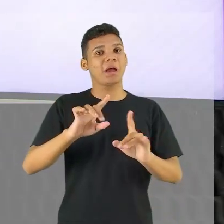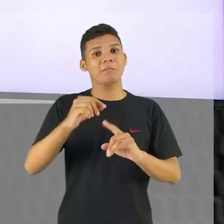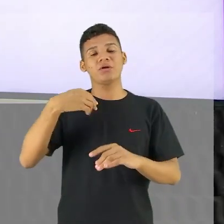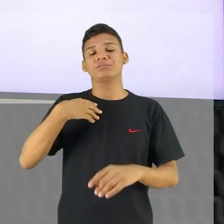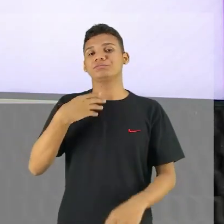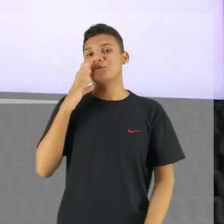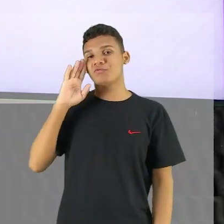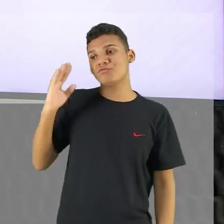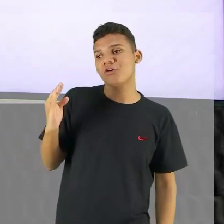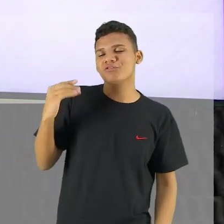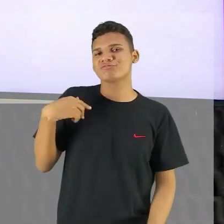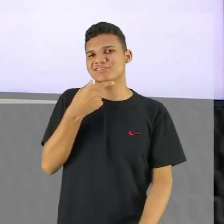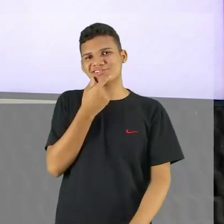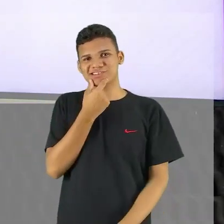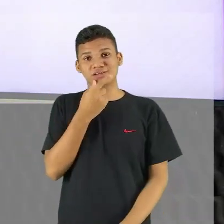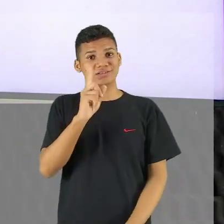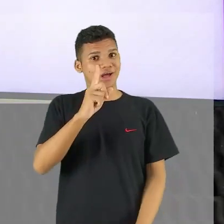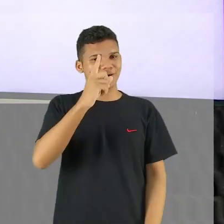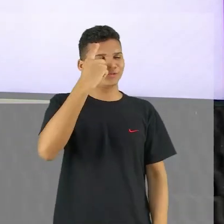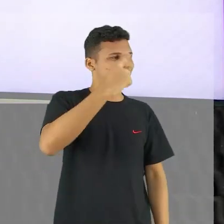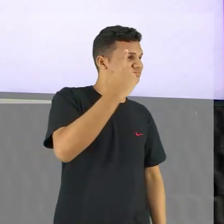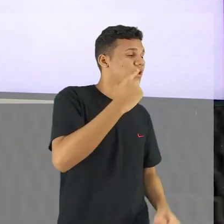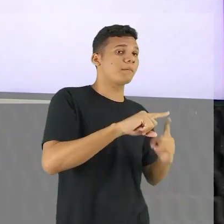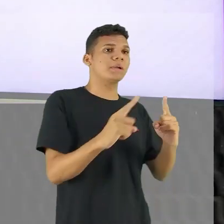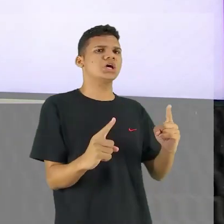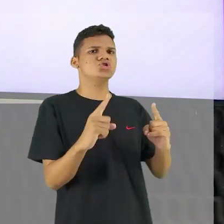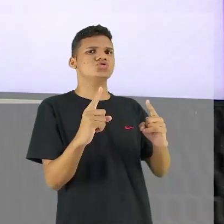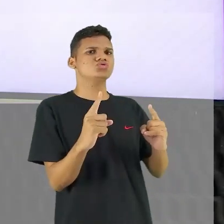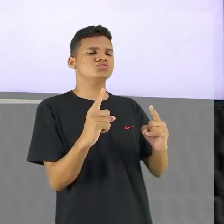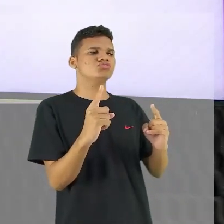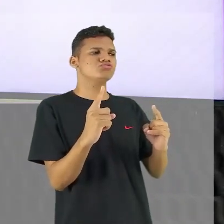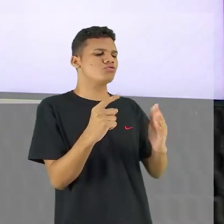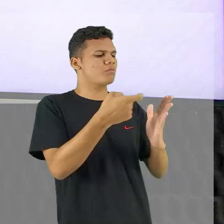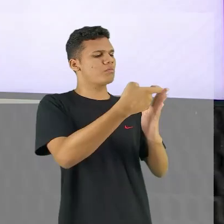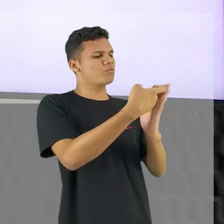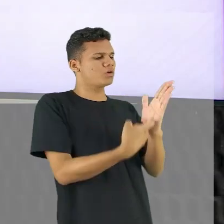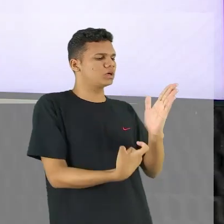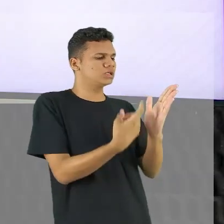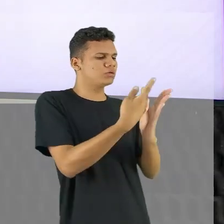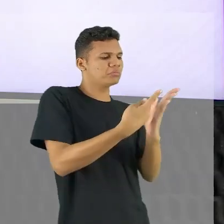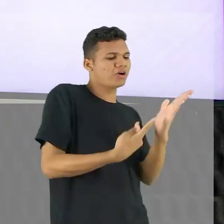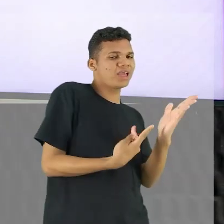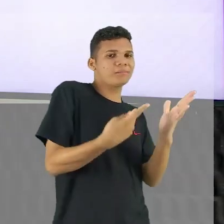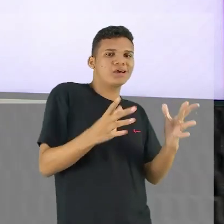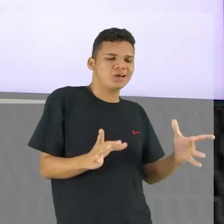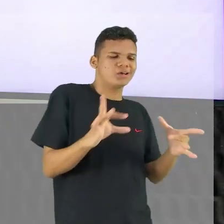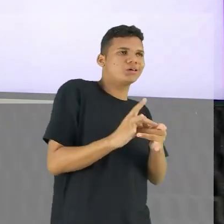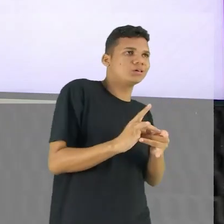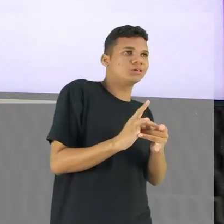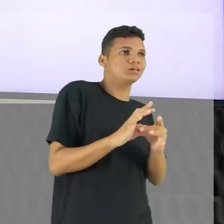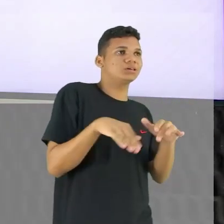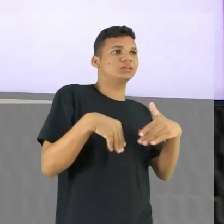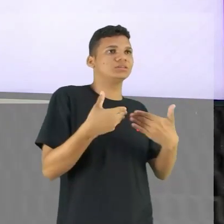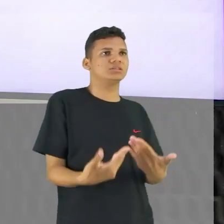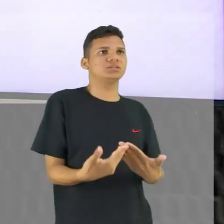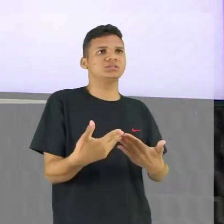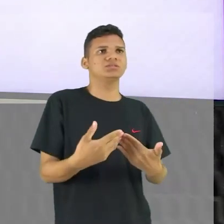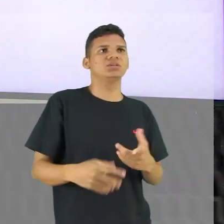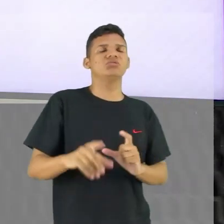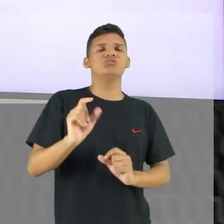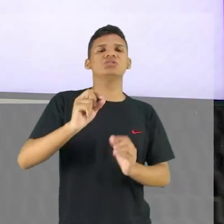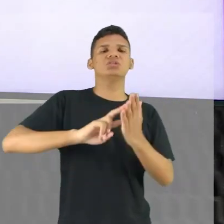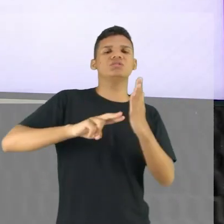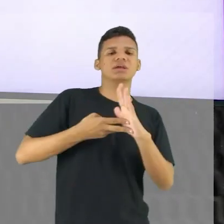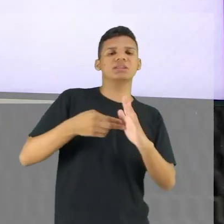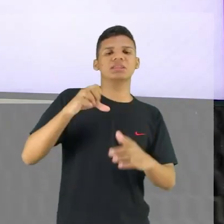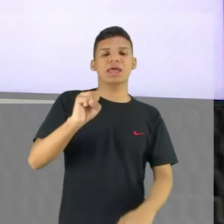observar que esse poema, ele junta as duas coisas. Qual é o título dele? Spanglish. O que é